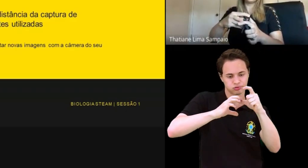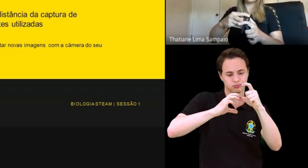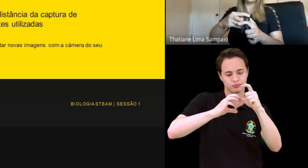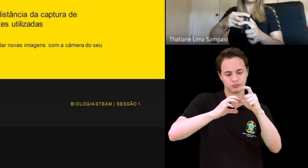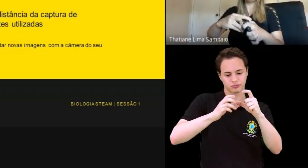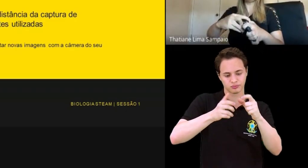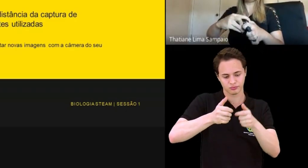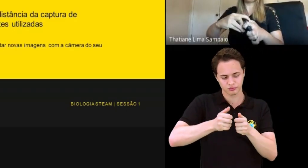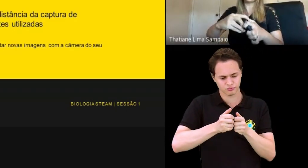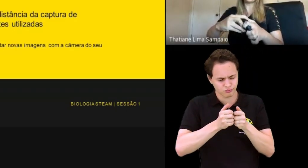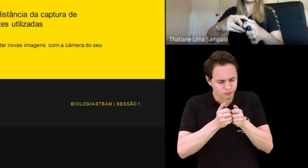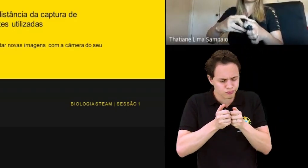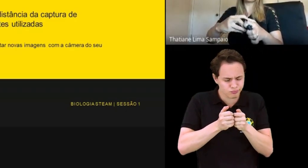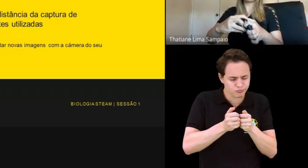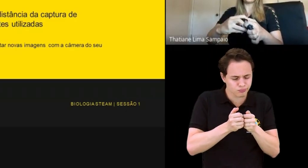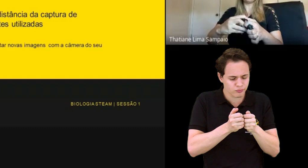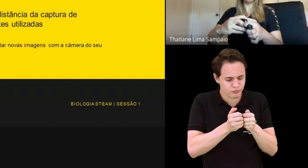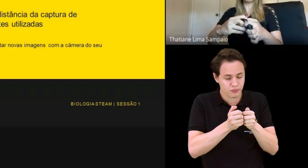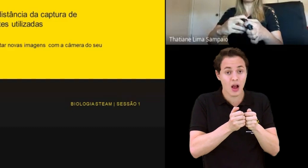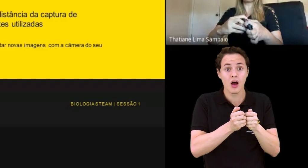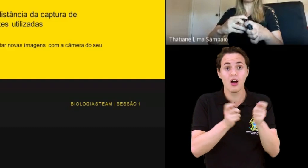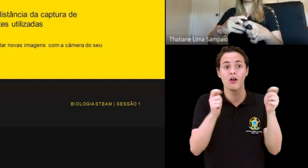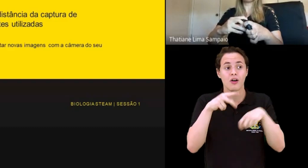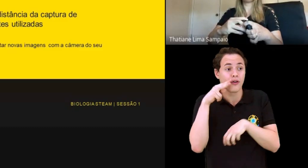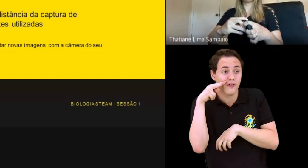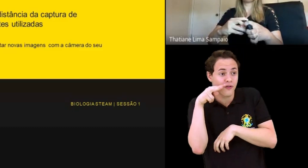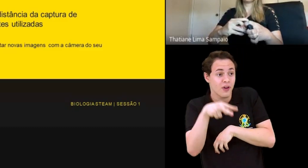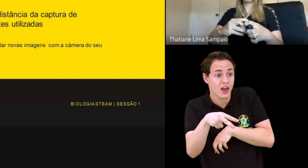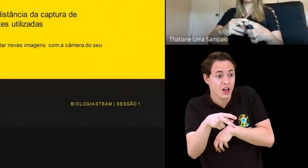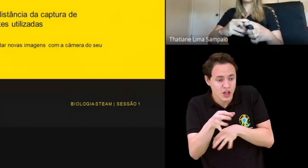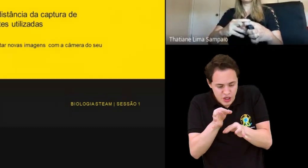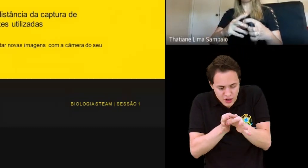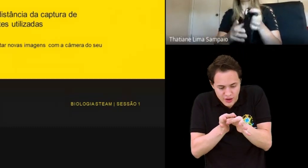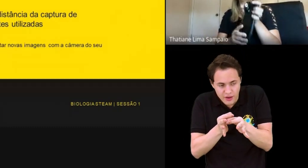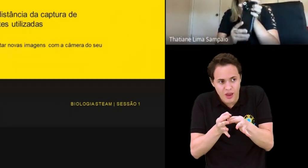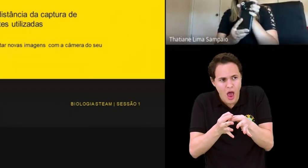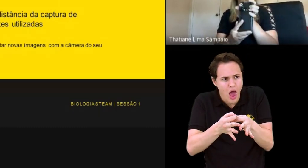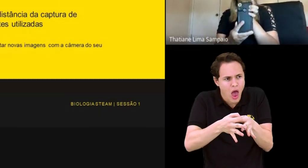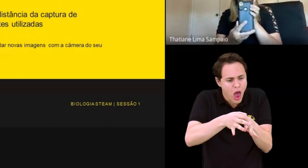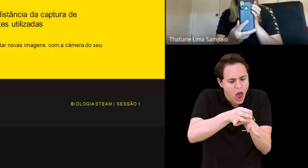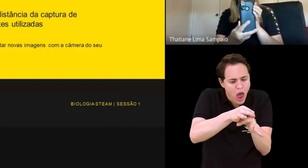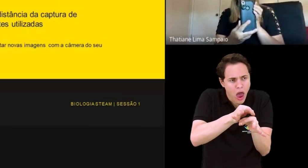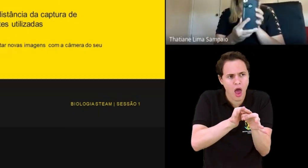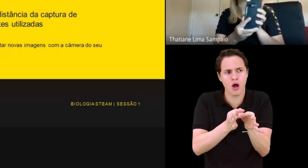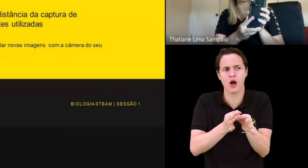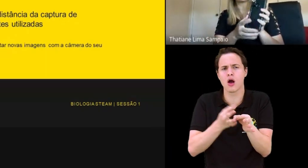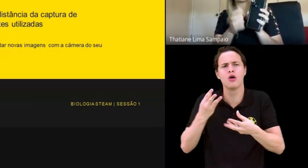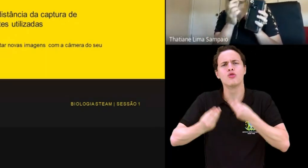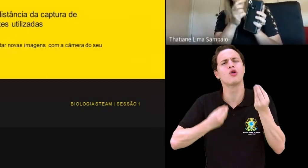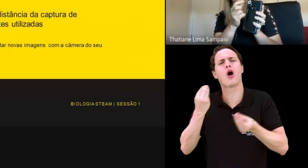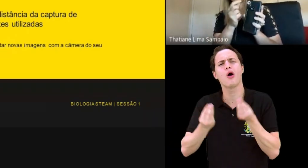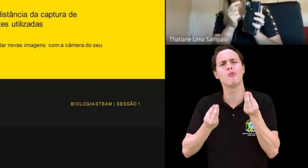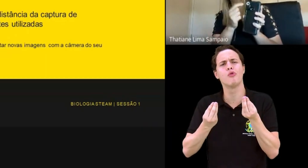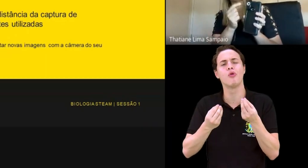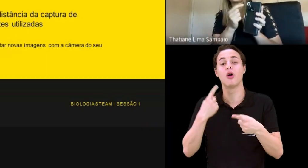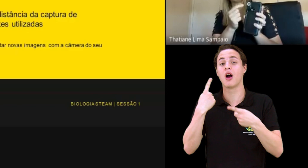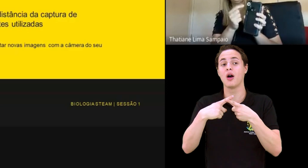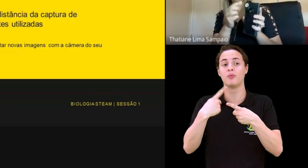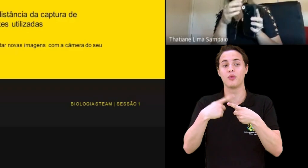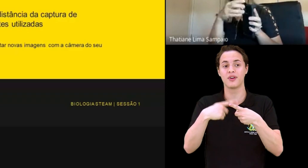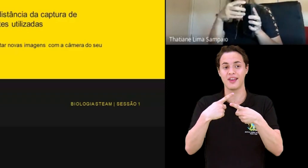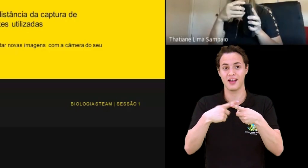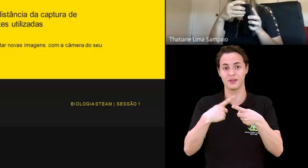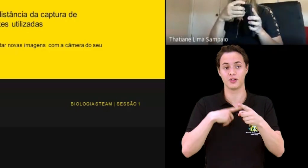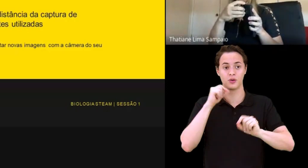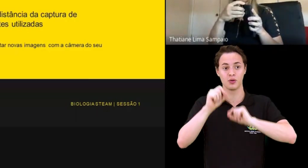e visualizar células. Como que isso é possível? Porque a lente que está